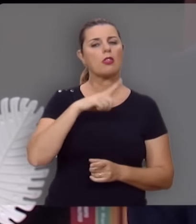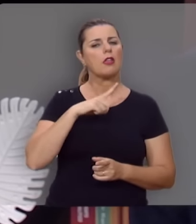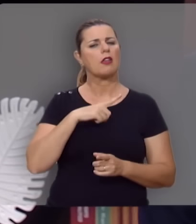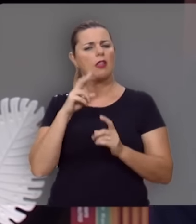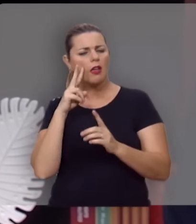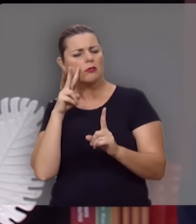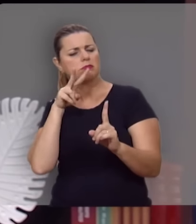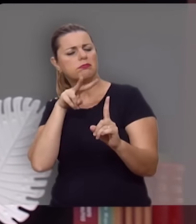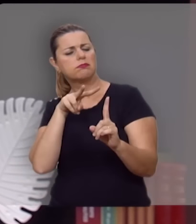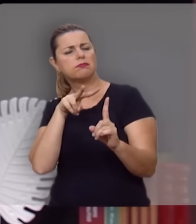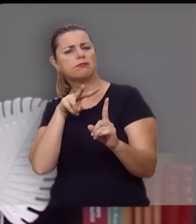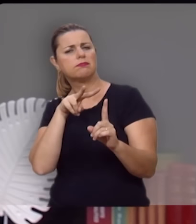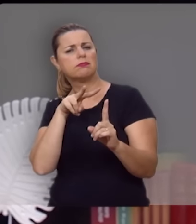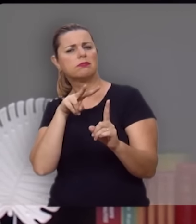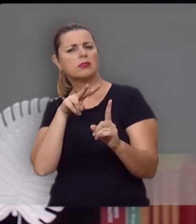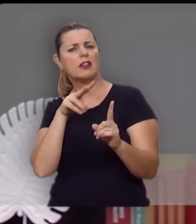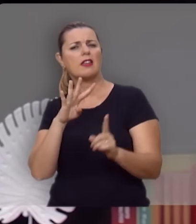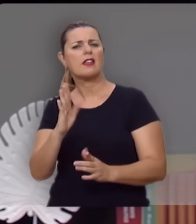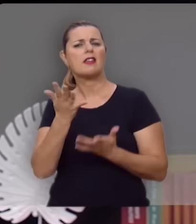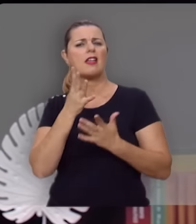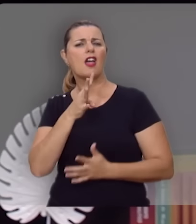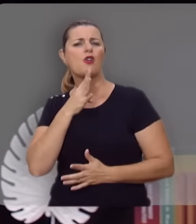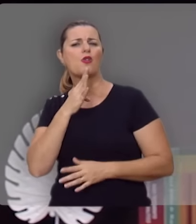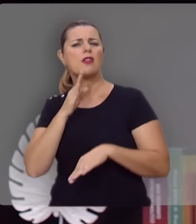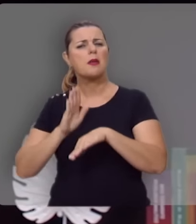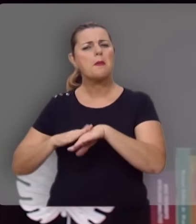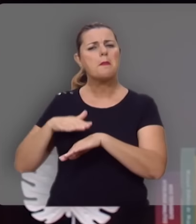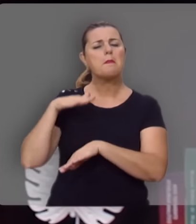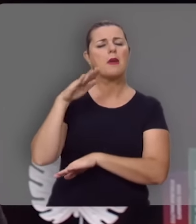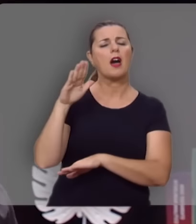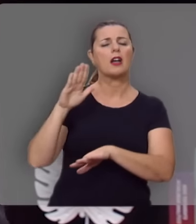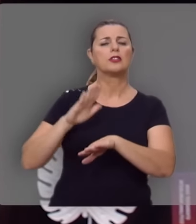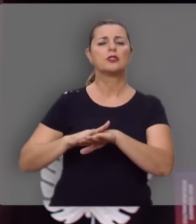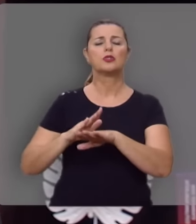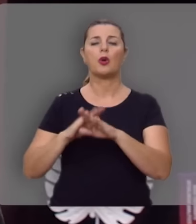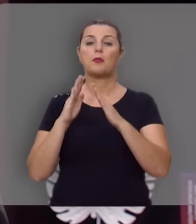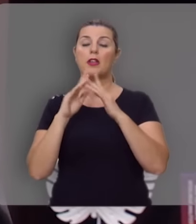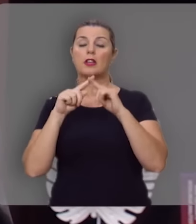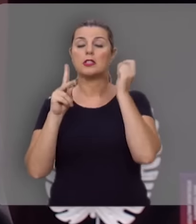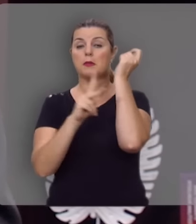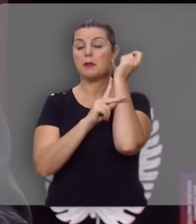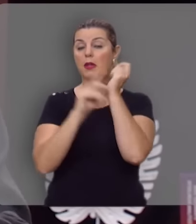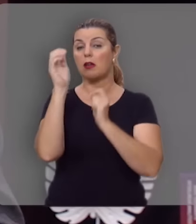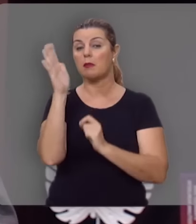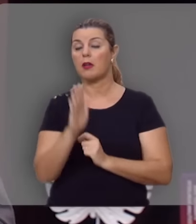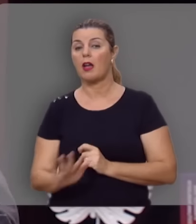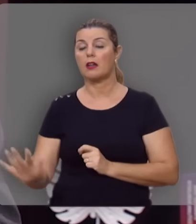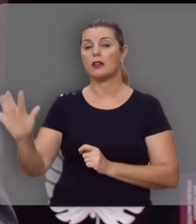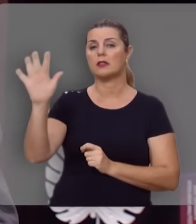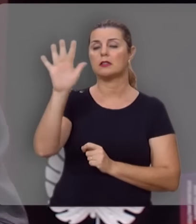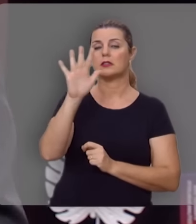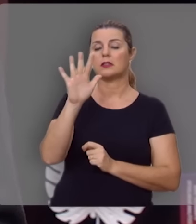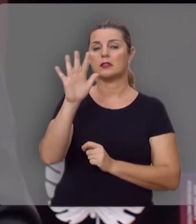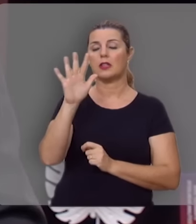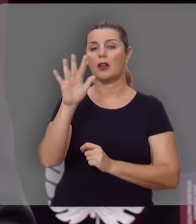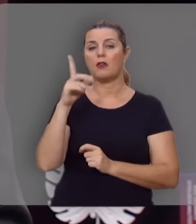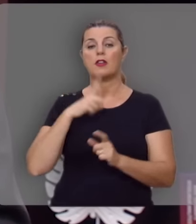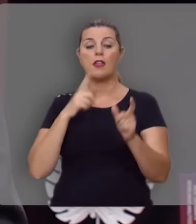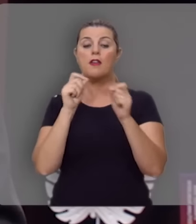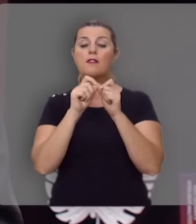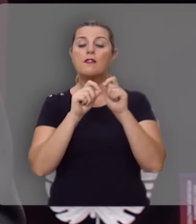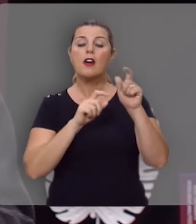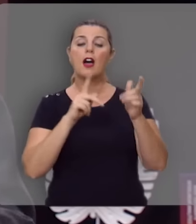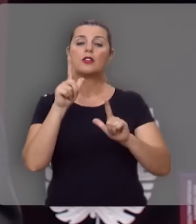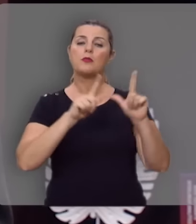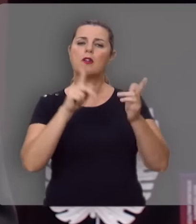nos acompanhado, você quer conhecer um pouquinho mais sobre a Igreja Presbiteriana do Brasil, que é quem realiza o programa Verdade